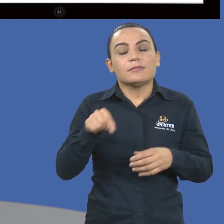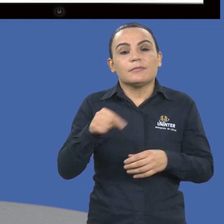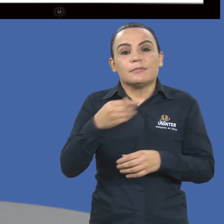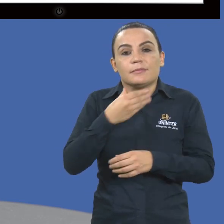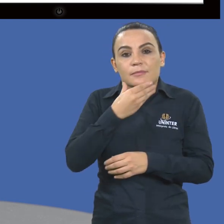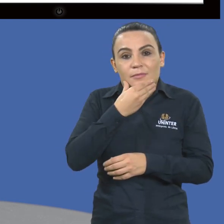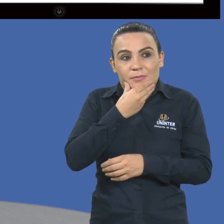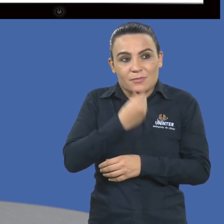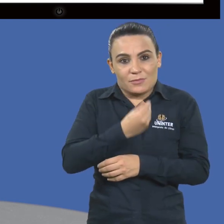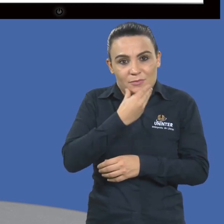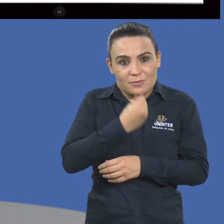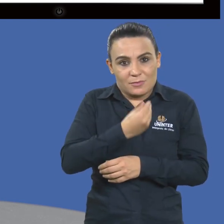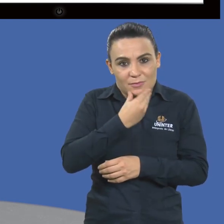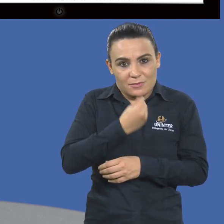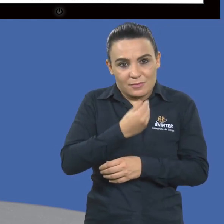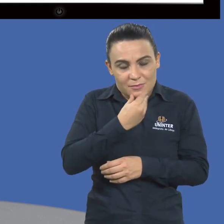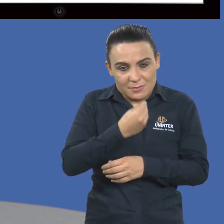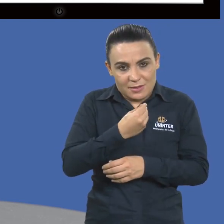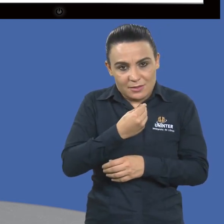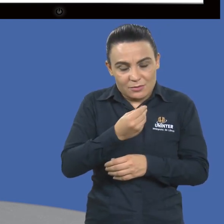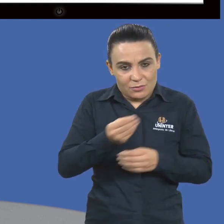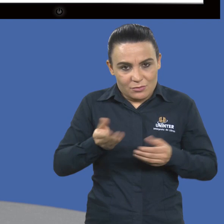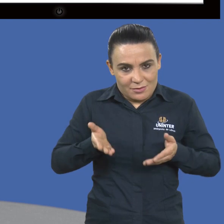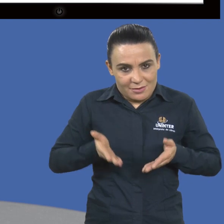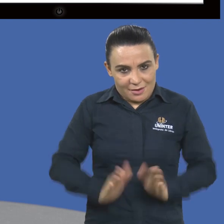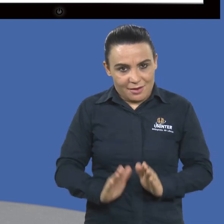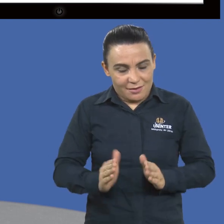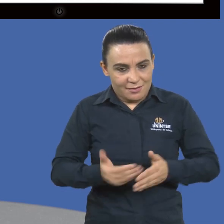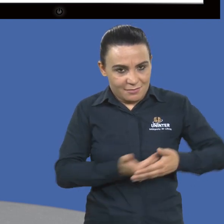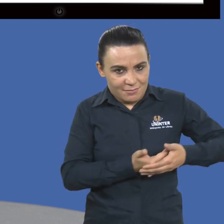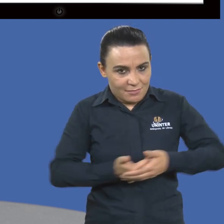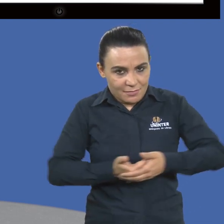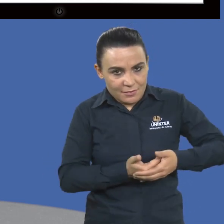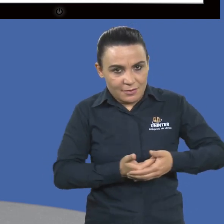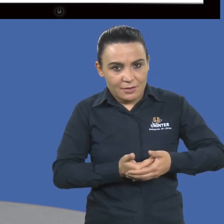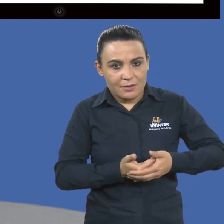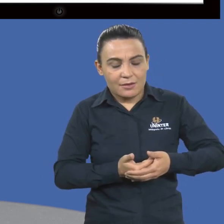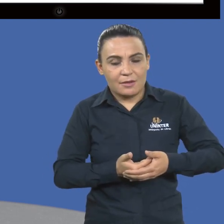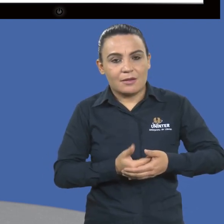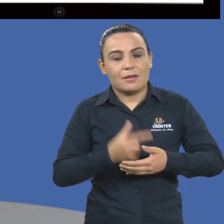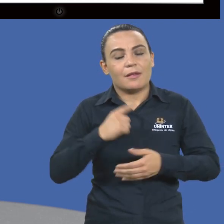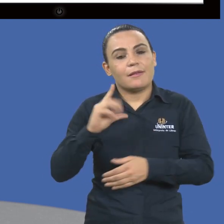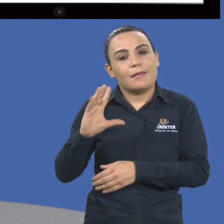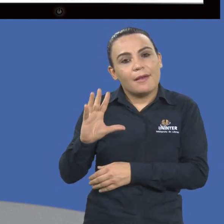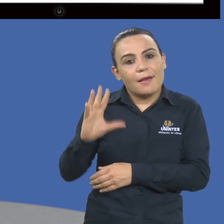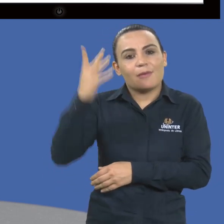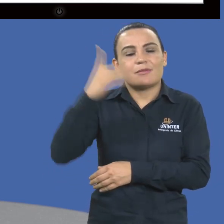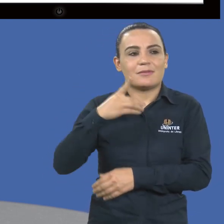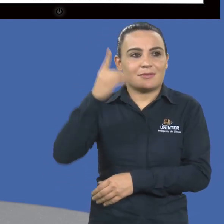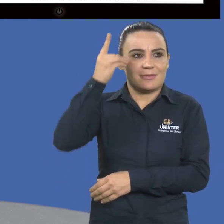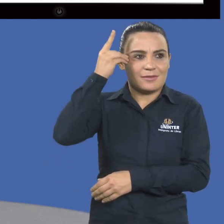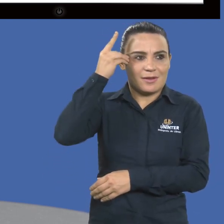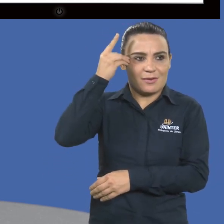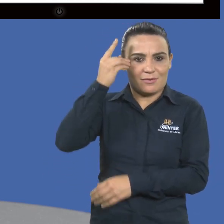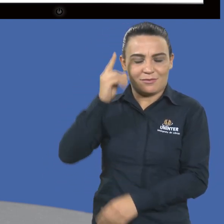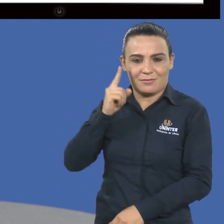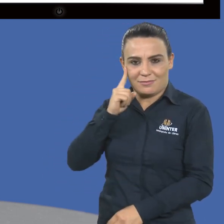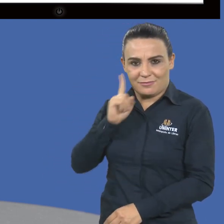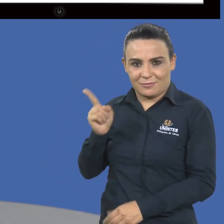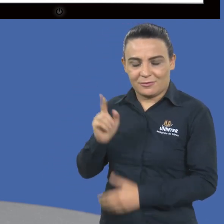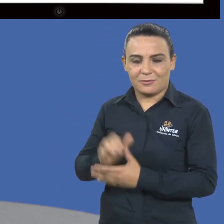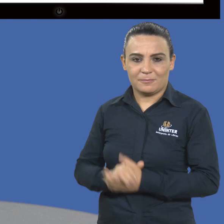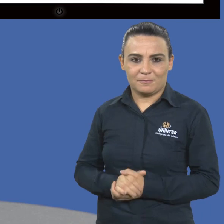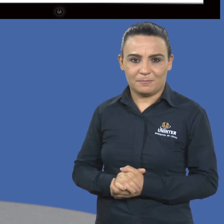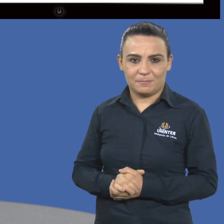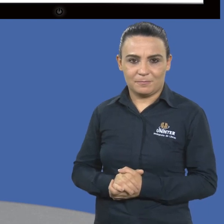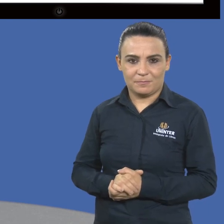que está embaixo, nós vamos encontrar uma translocação. Veja que o primeiro cromossomo ali é o